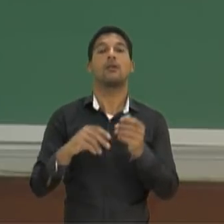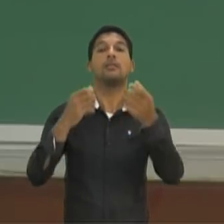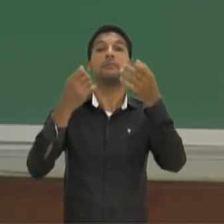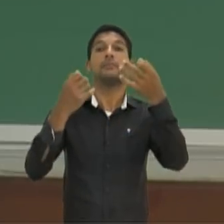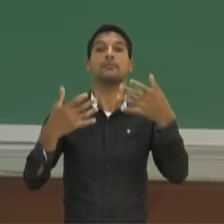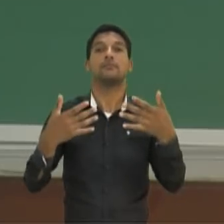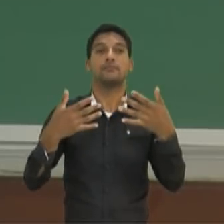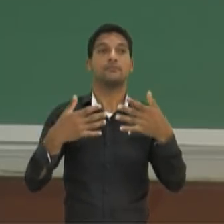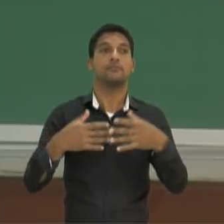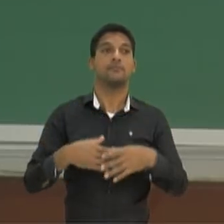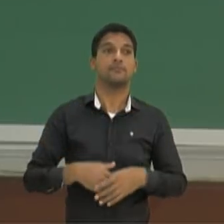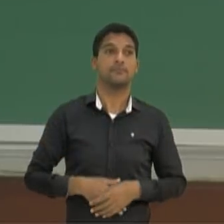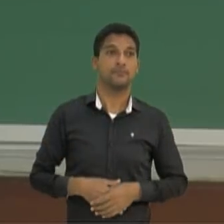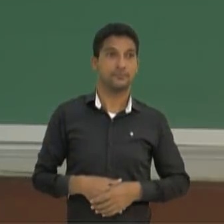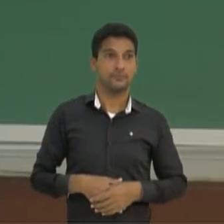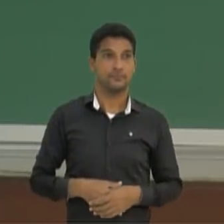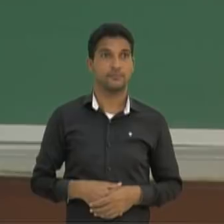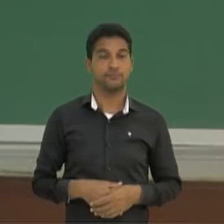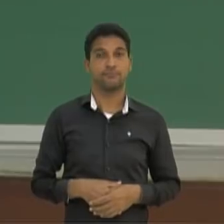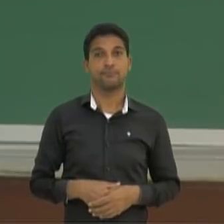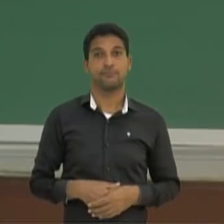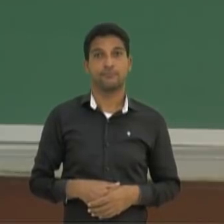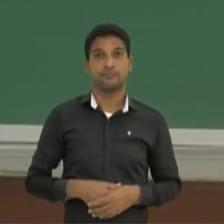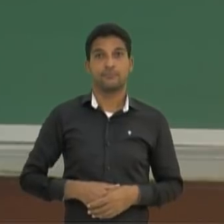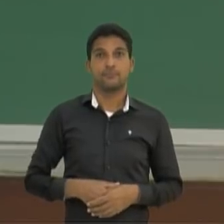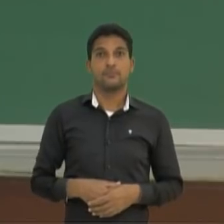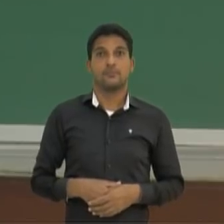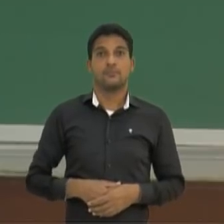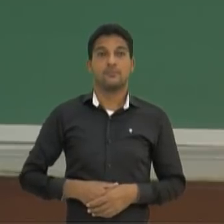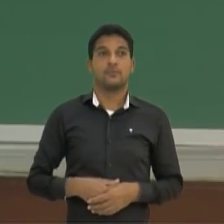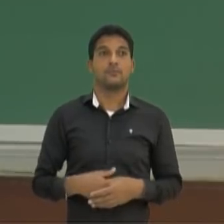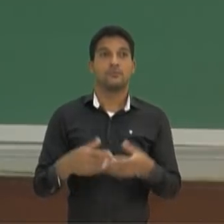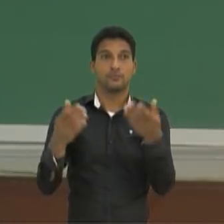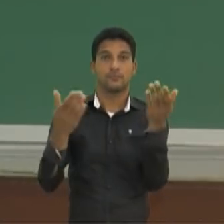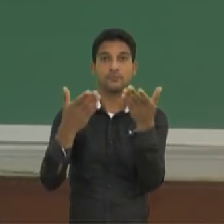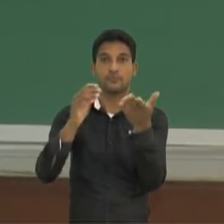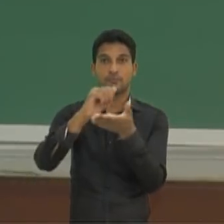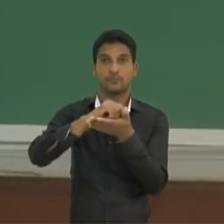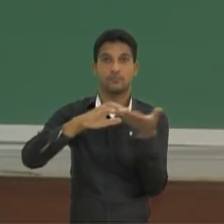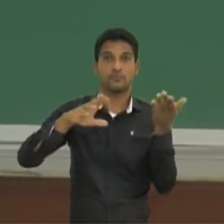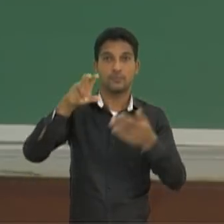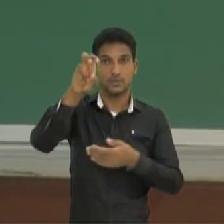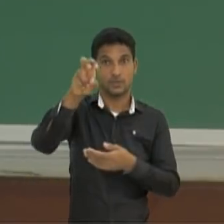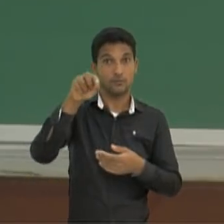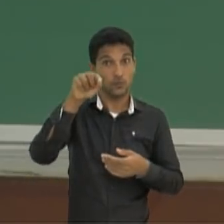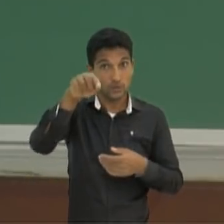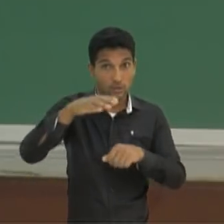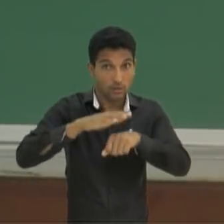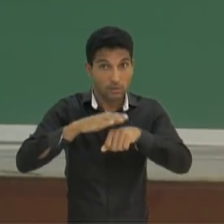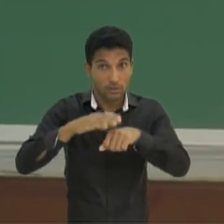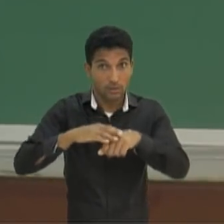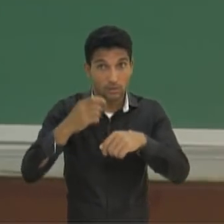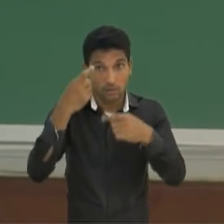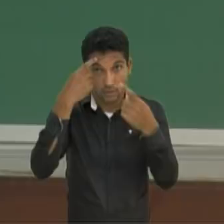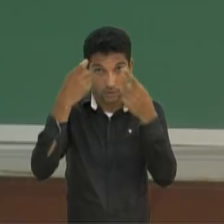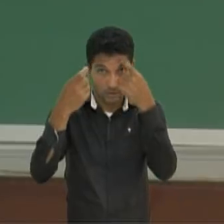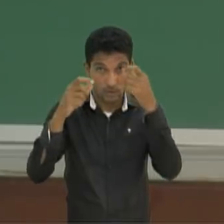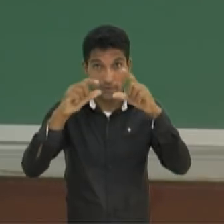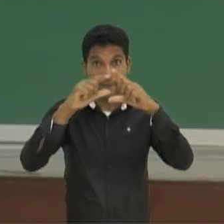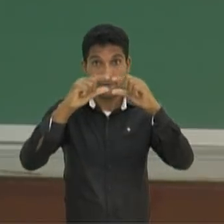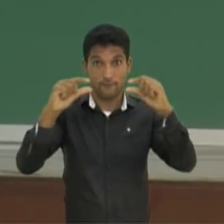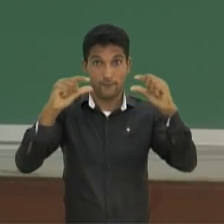tudo. Então, no exercício 5, vocês vão elaborar uma oração coordenada, utilizando uma conjunção